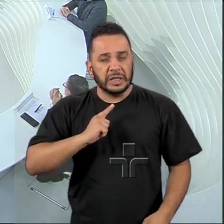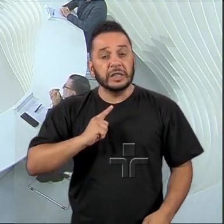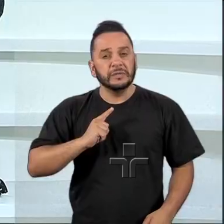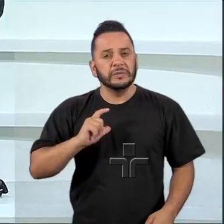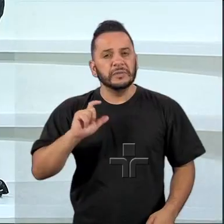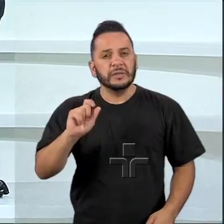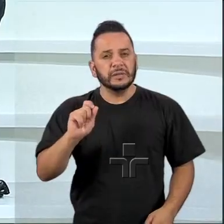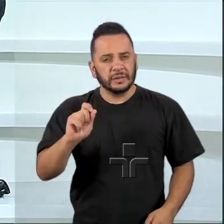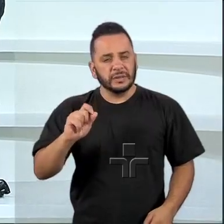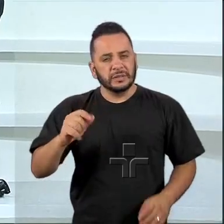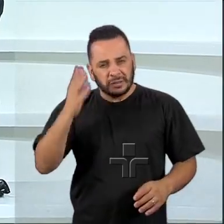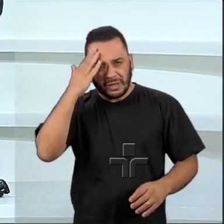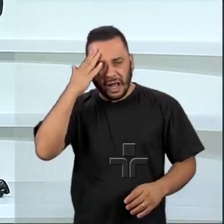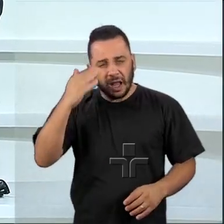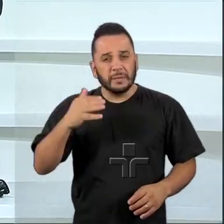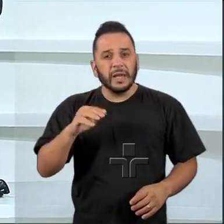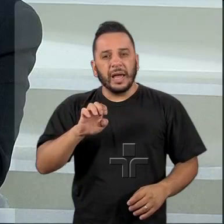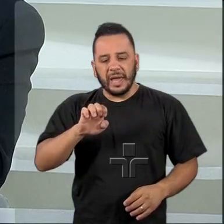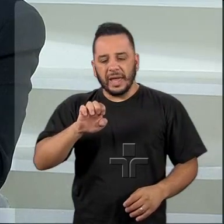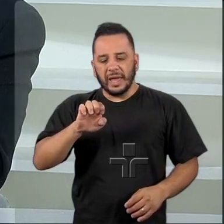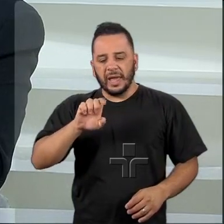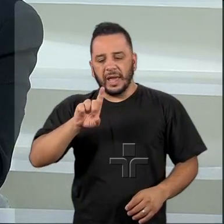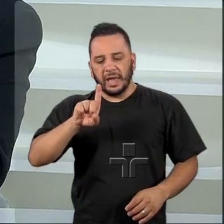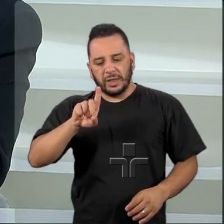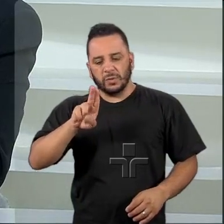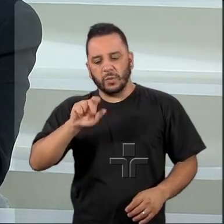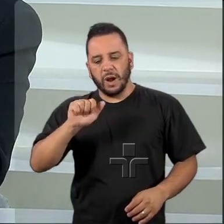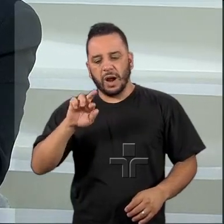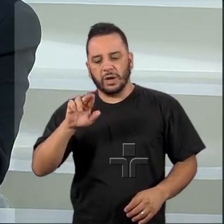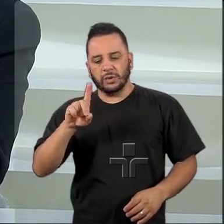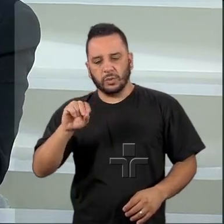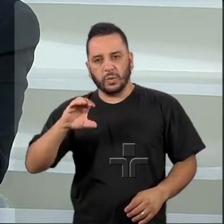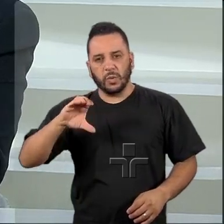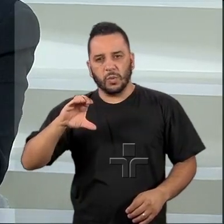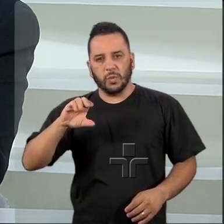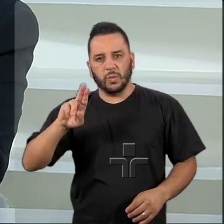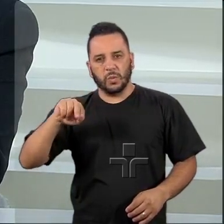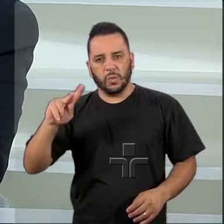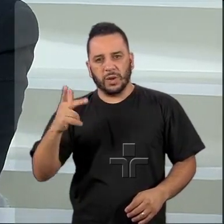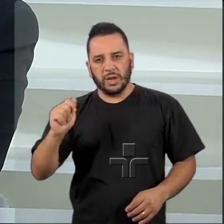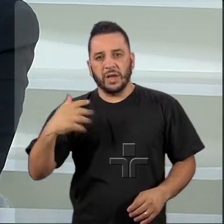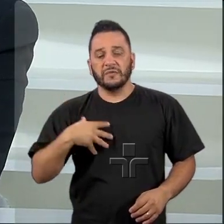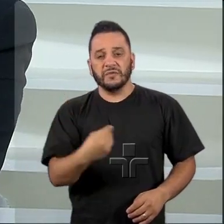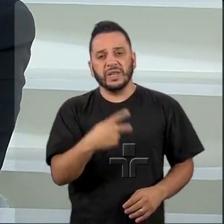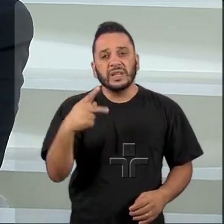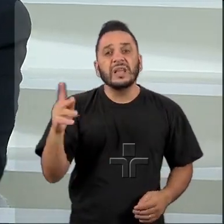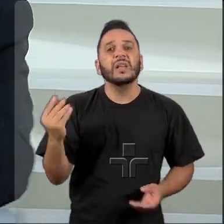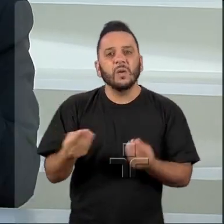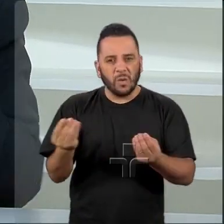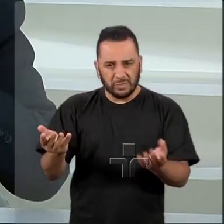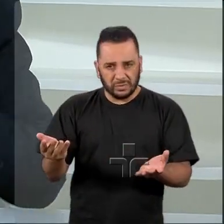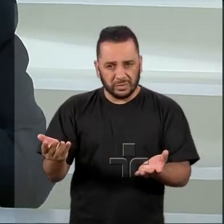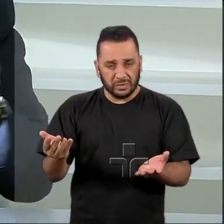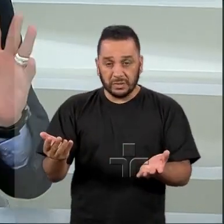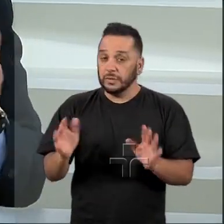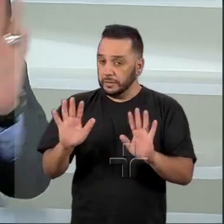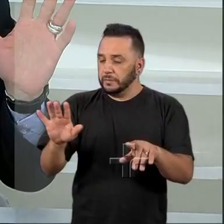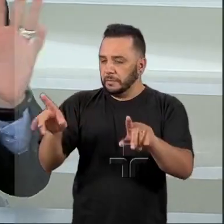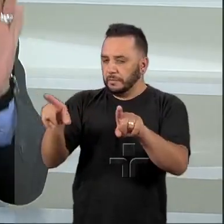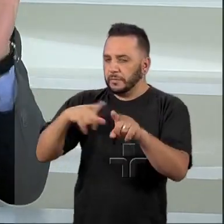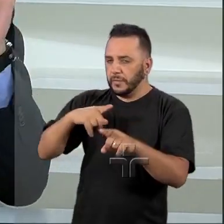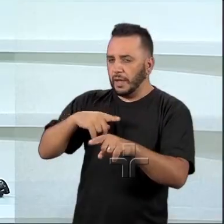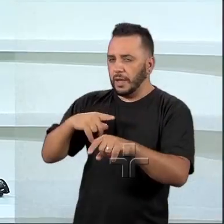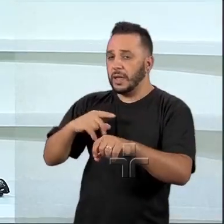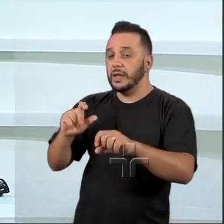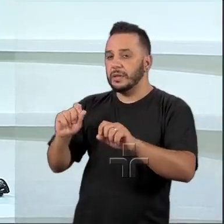como a filha do Eduardo Cunha. Agora não significa que quem entrou possa significar uma renovação qualitativa. É uma renovação nominal até agora.